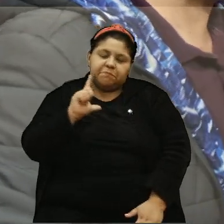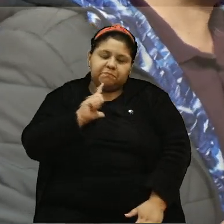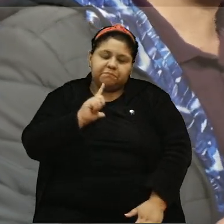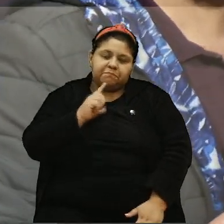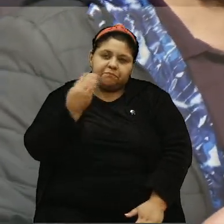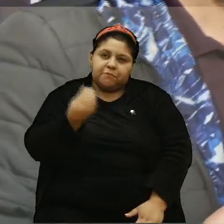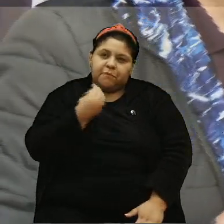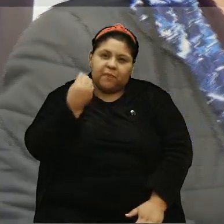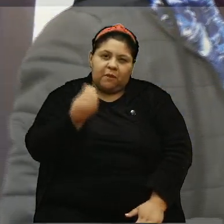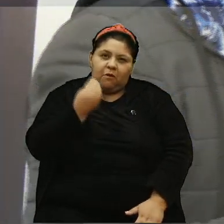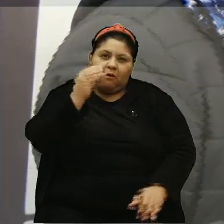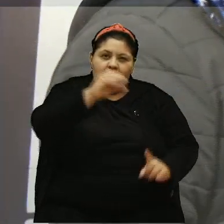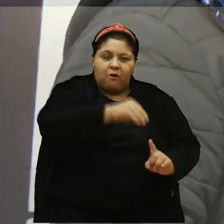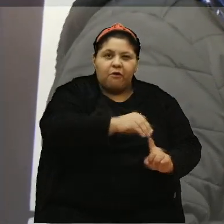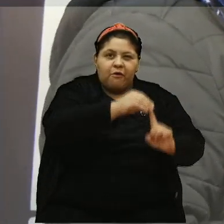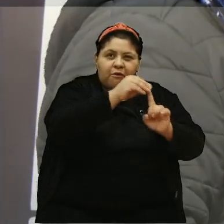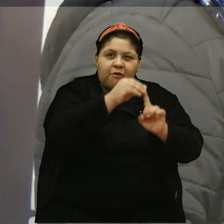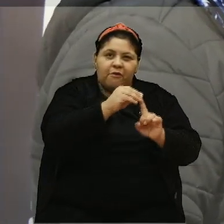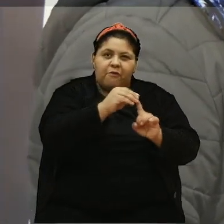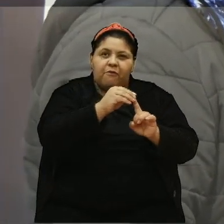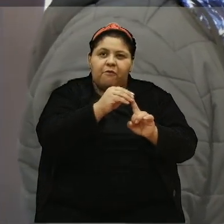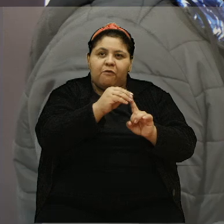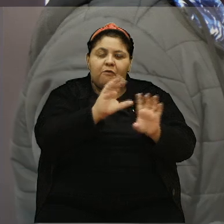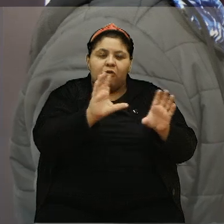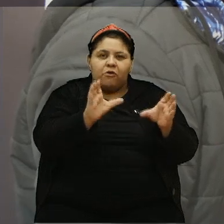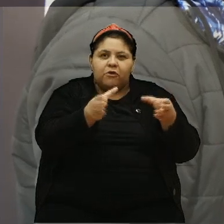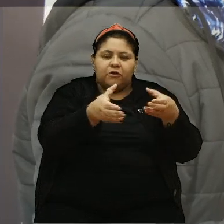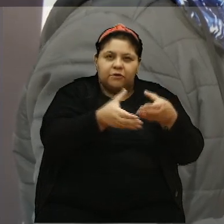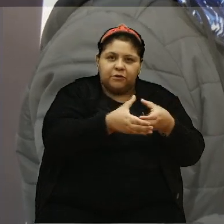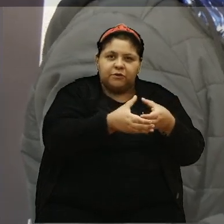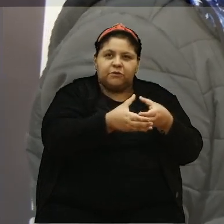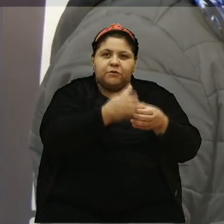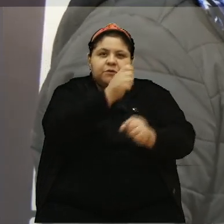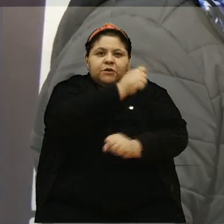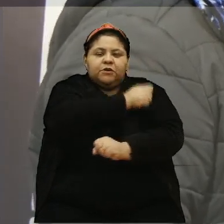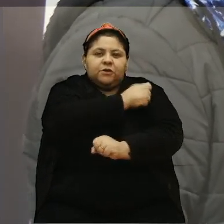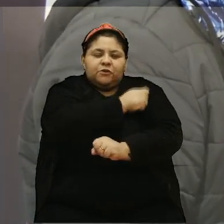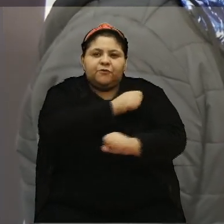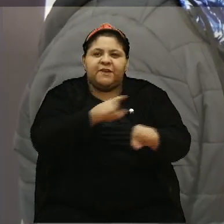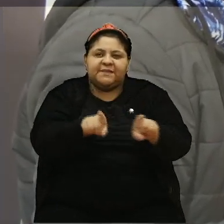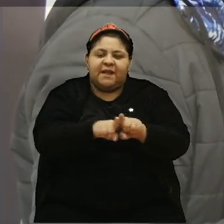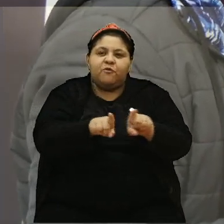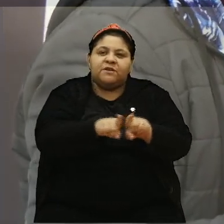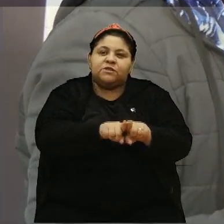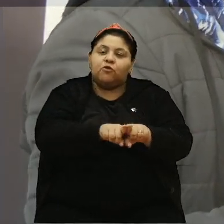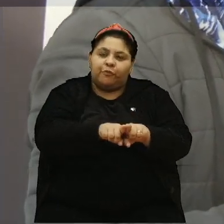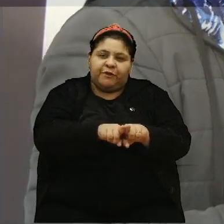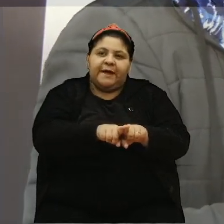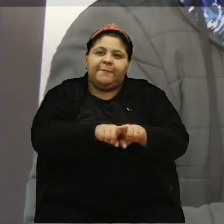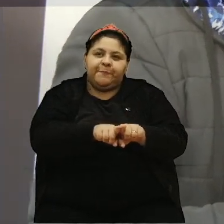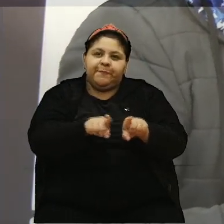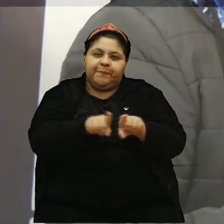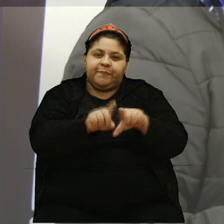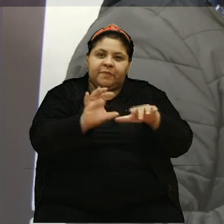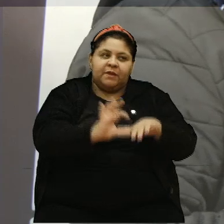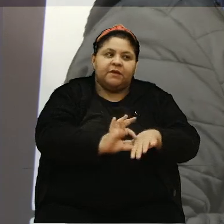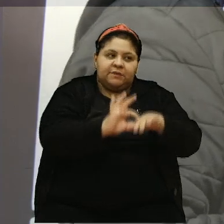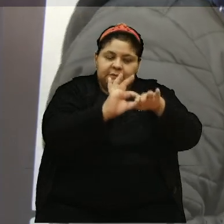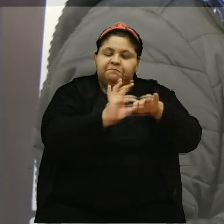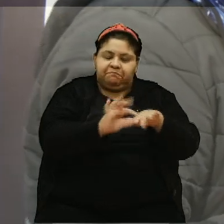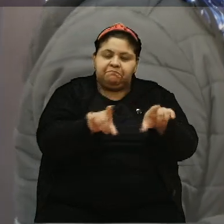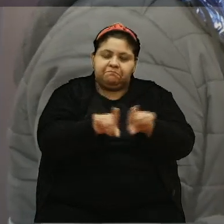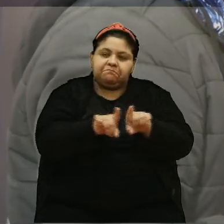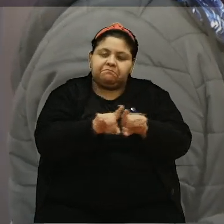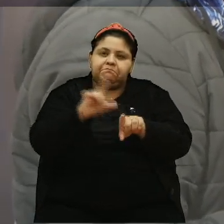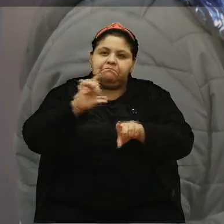como ponto principal a questão dos grêmios estudantis, os estudantes, as lideranças, a questão também social, um debate que